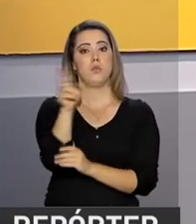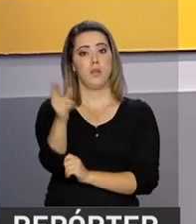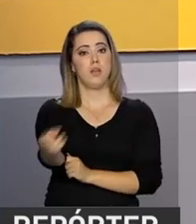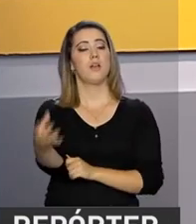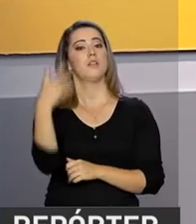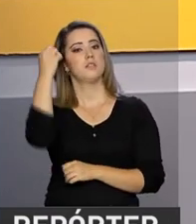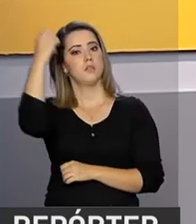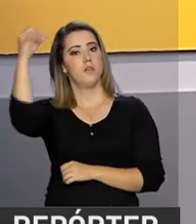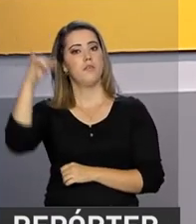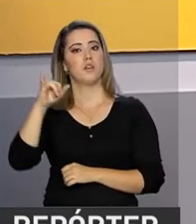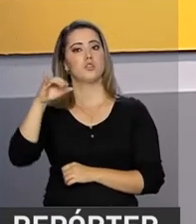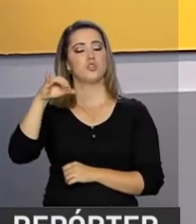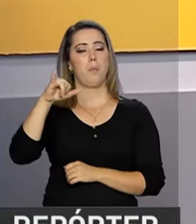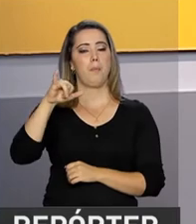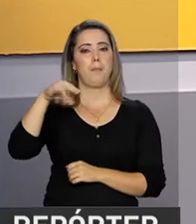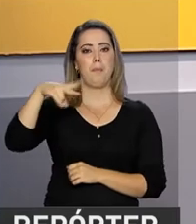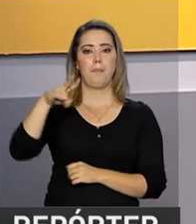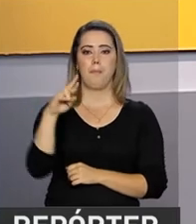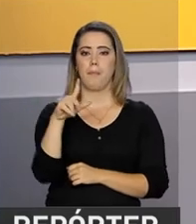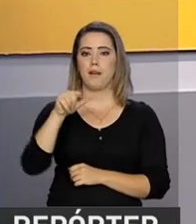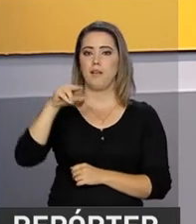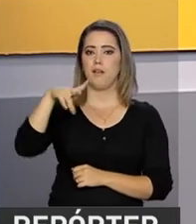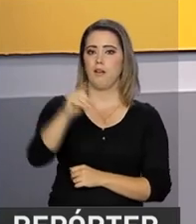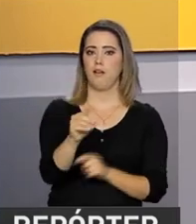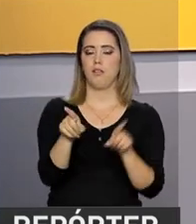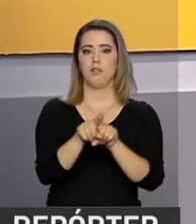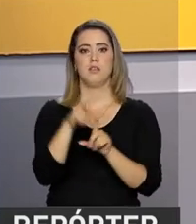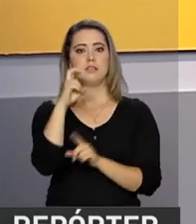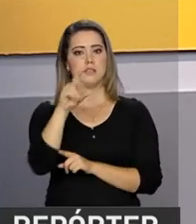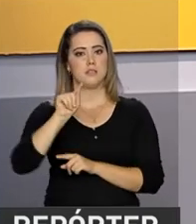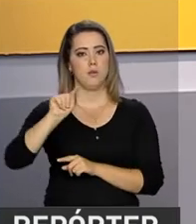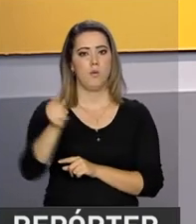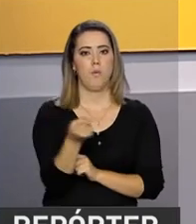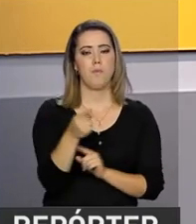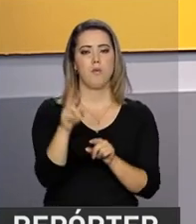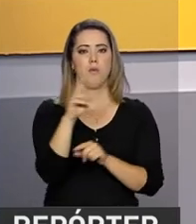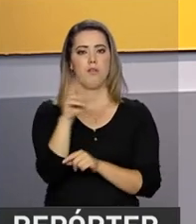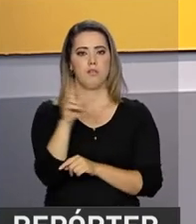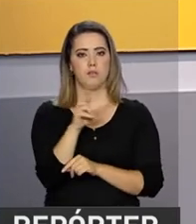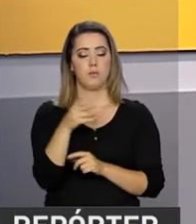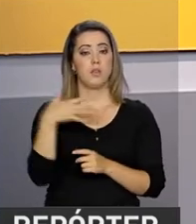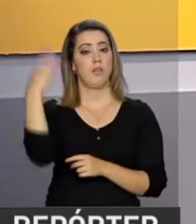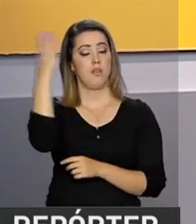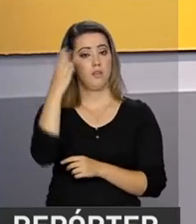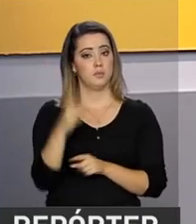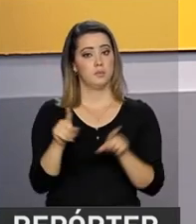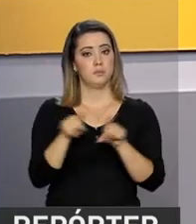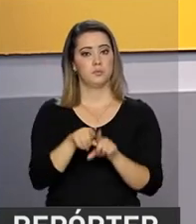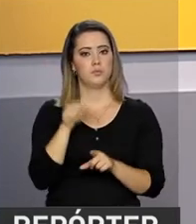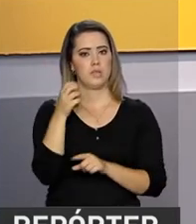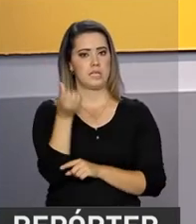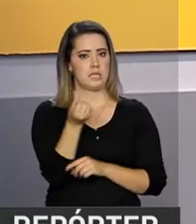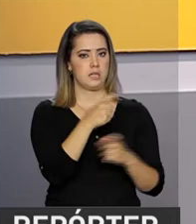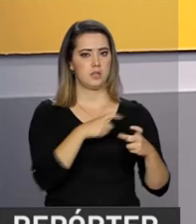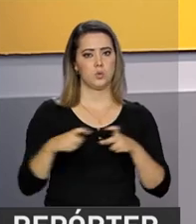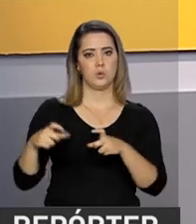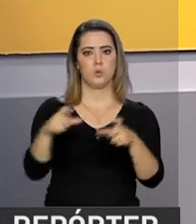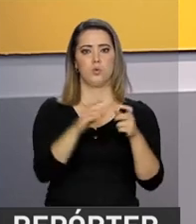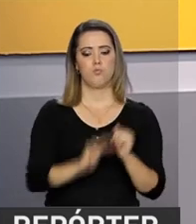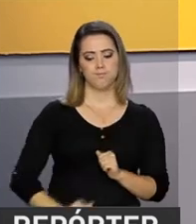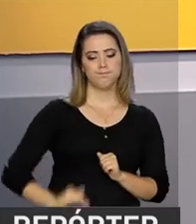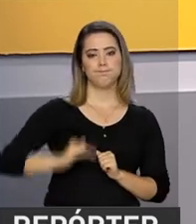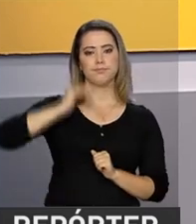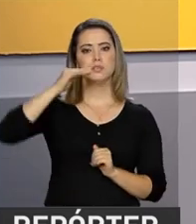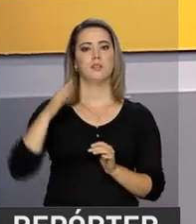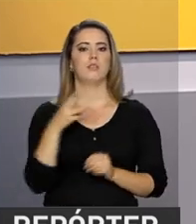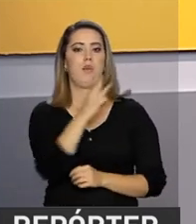irlanda para os ganhadores da etapa regional e cinco mil reais para os vencedores da etapa nacional são seis categorias da creche até